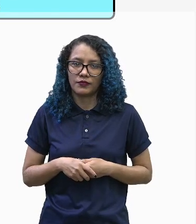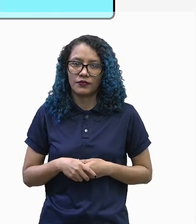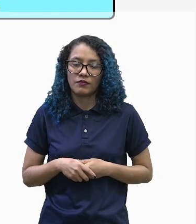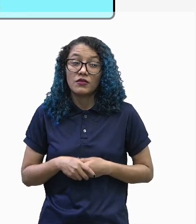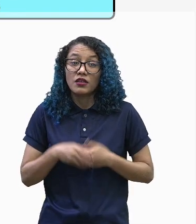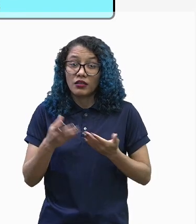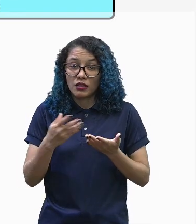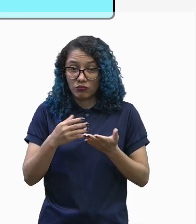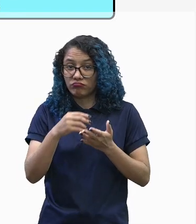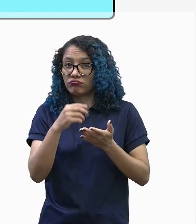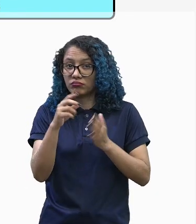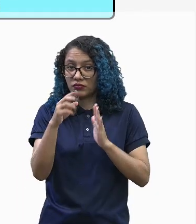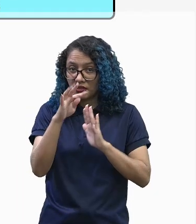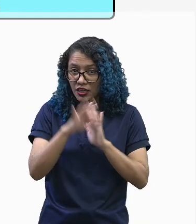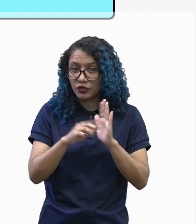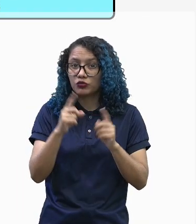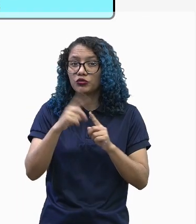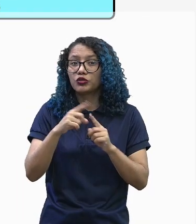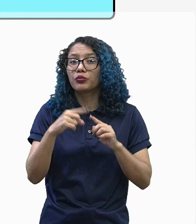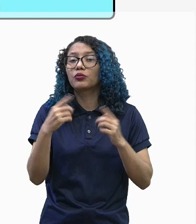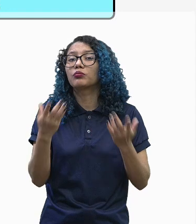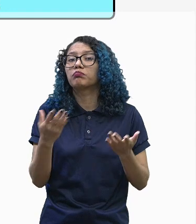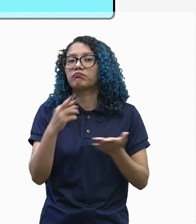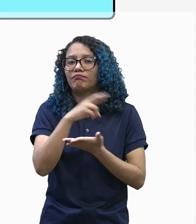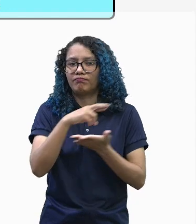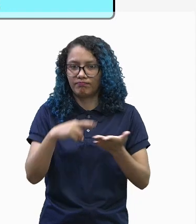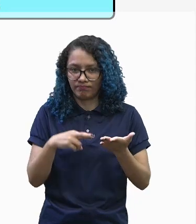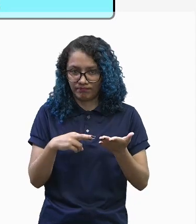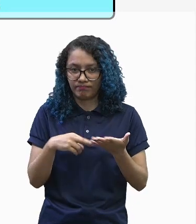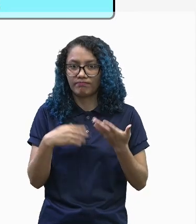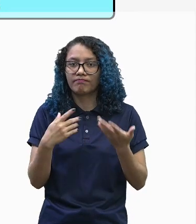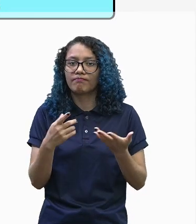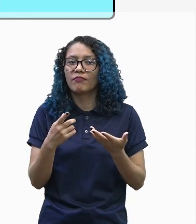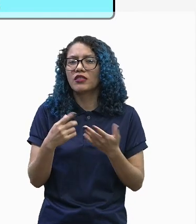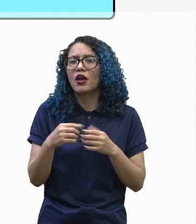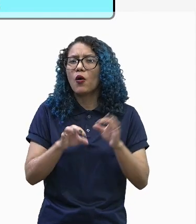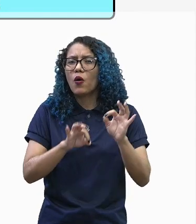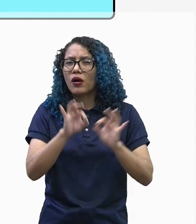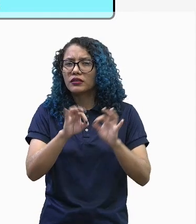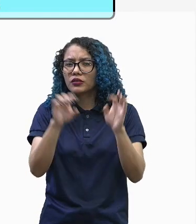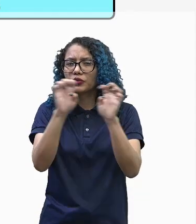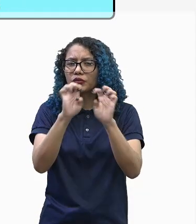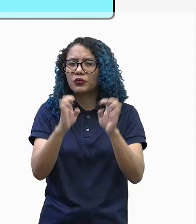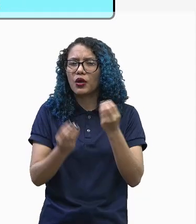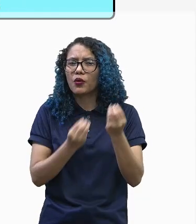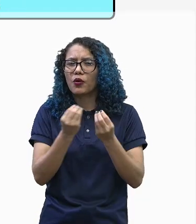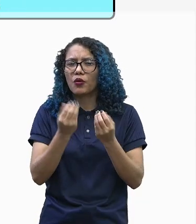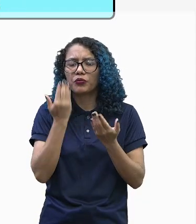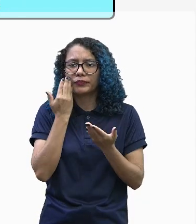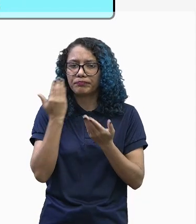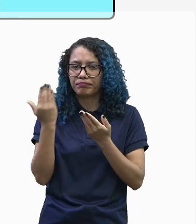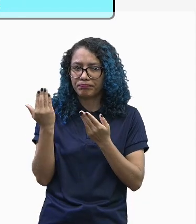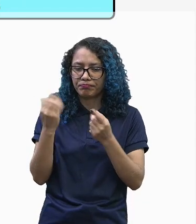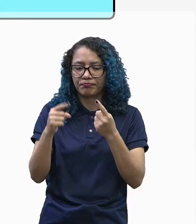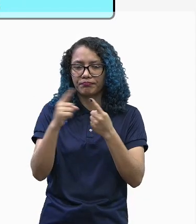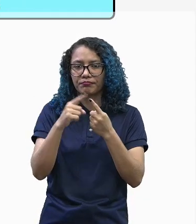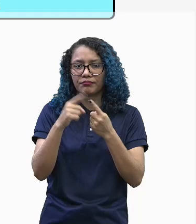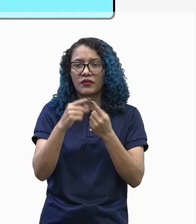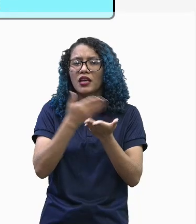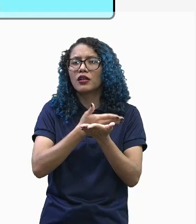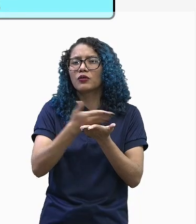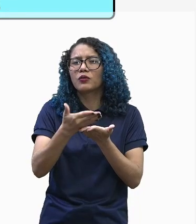uma redação, certinho? E ele é composto, formado por introdução. E o